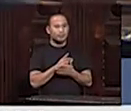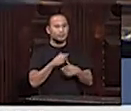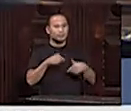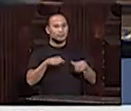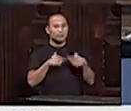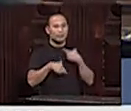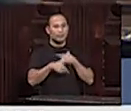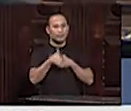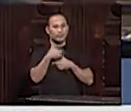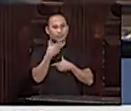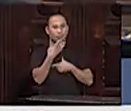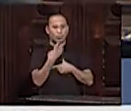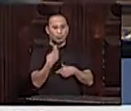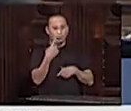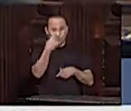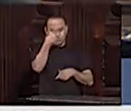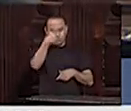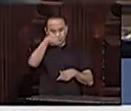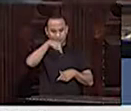24 horas semanais,